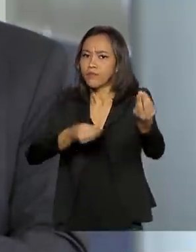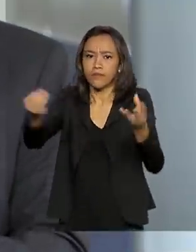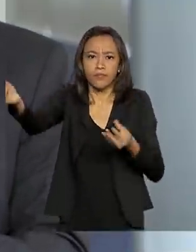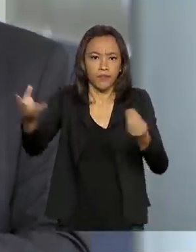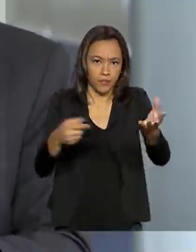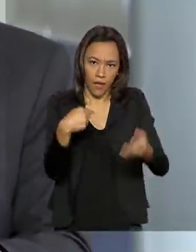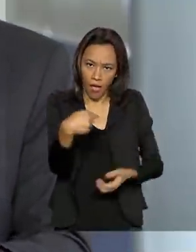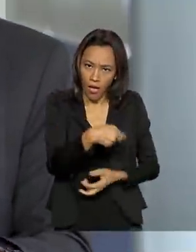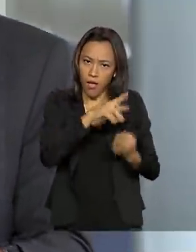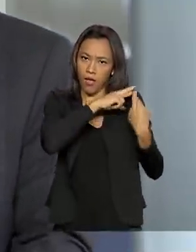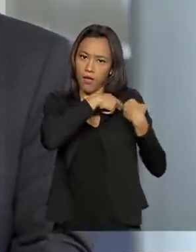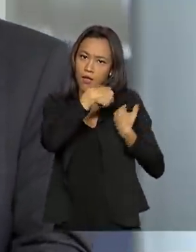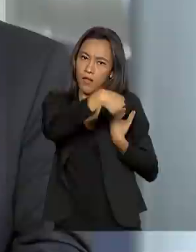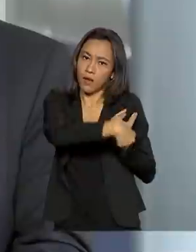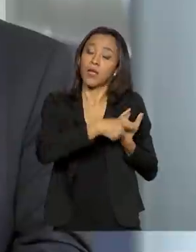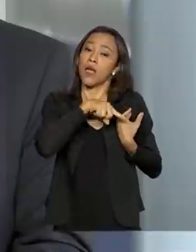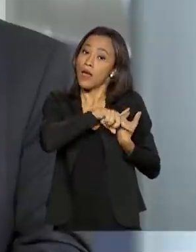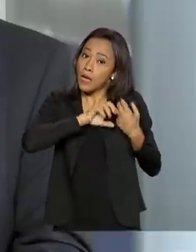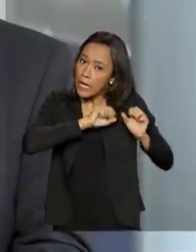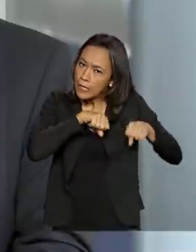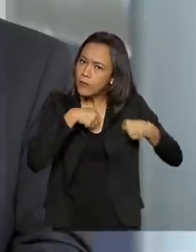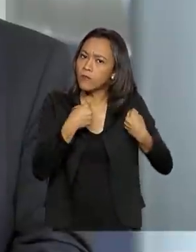a Petrobras reforçou